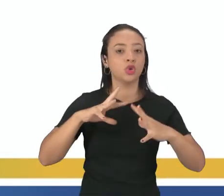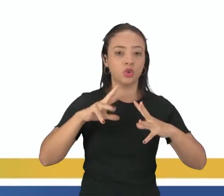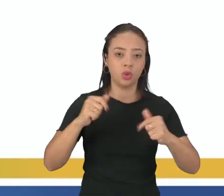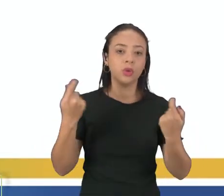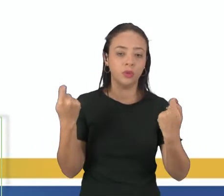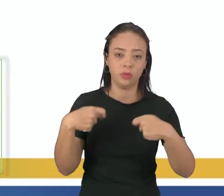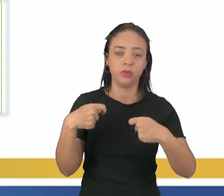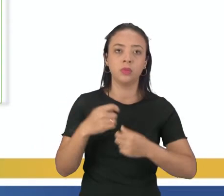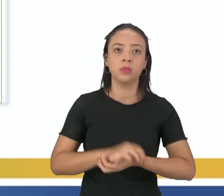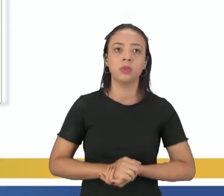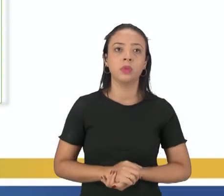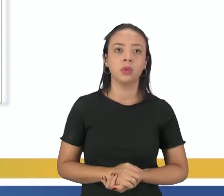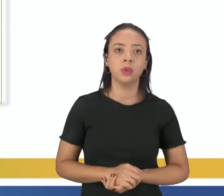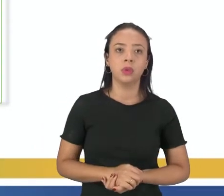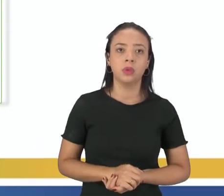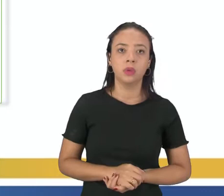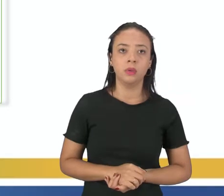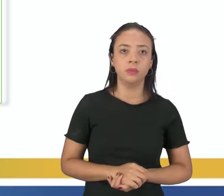opções.